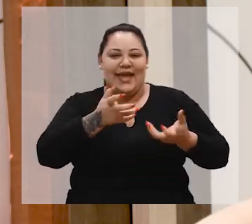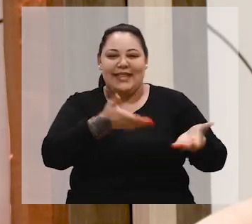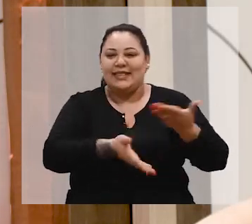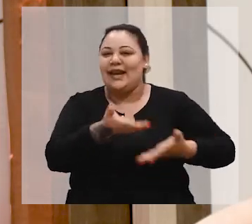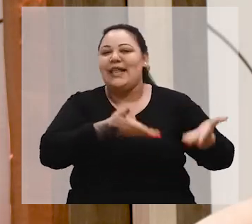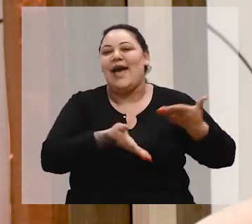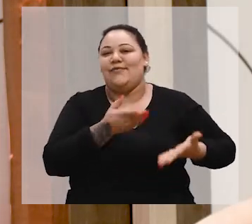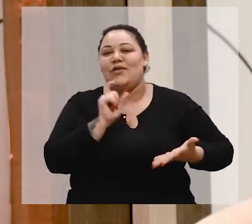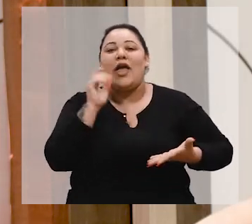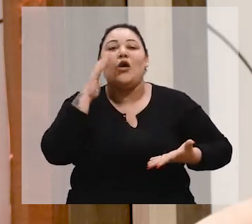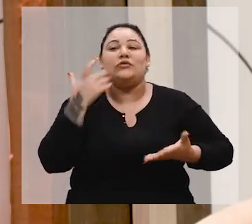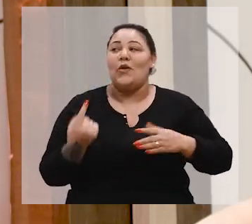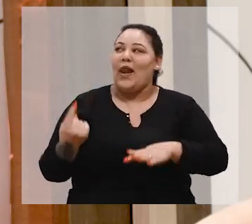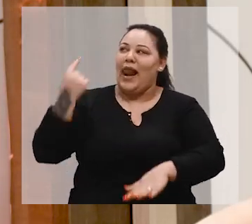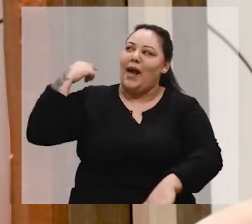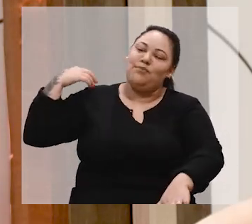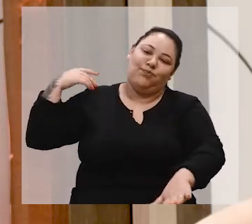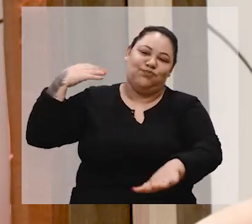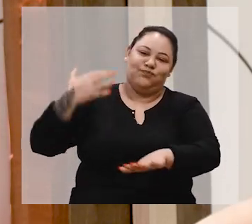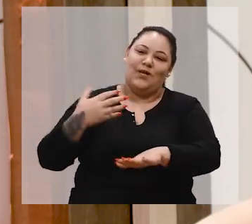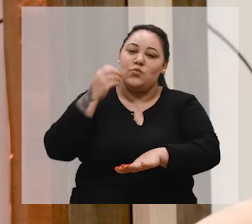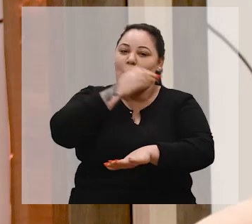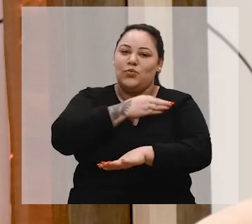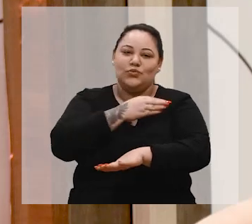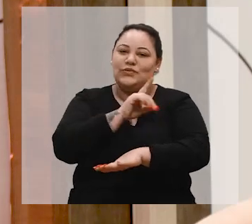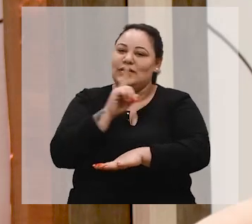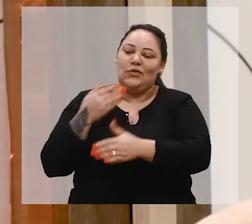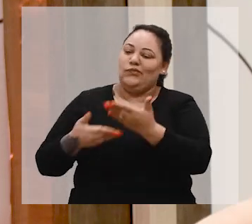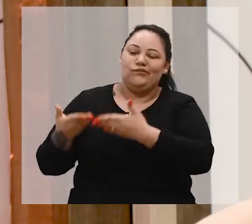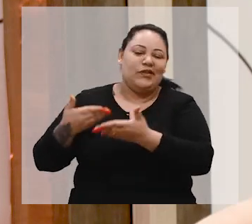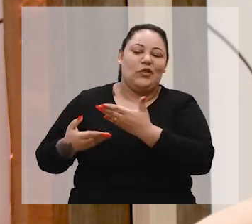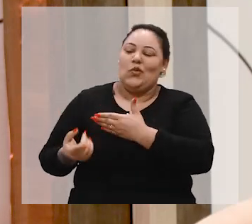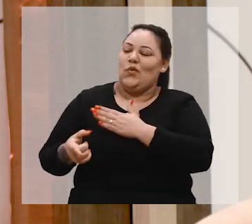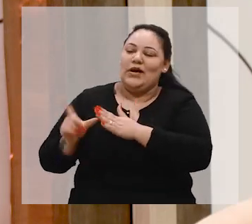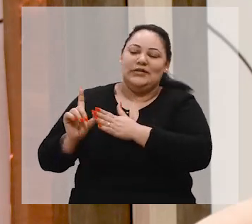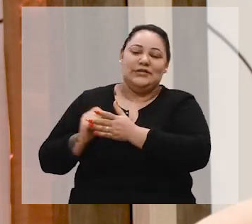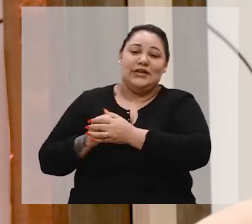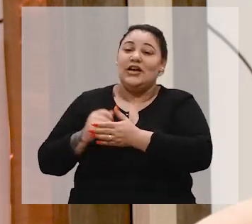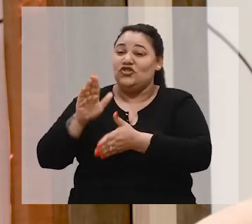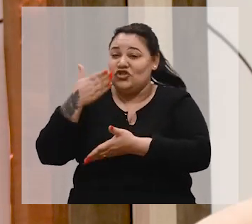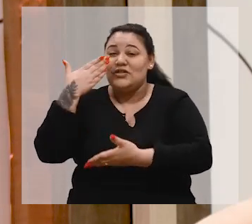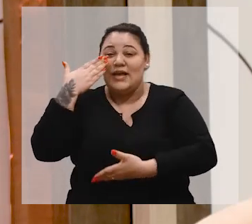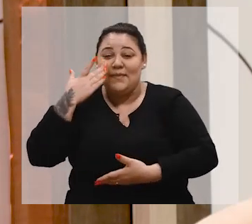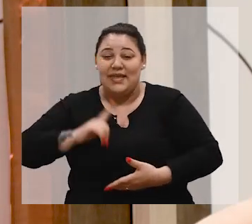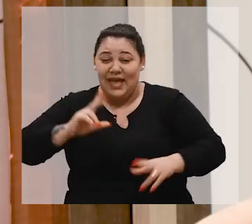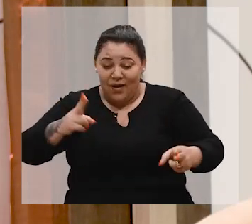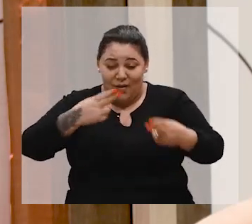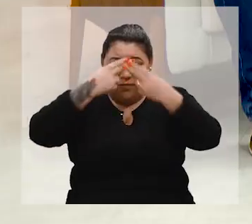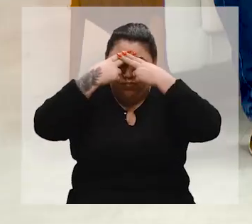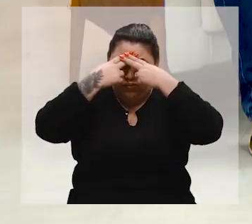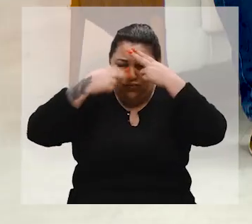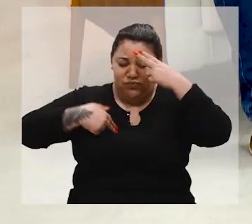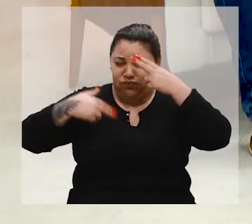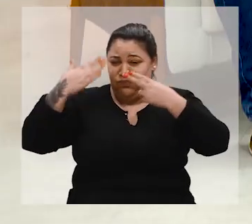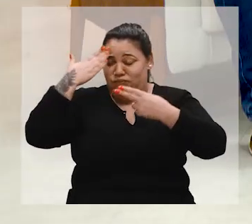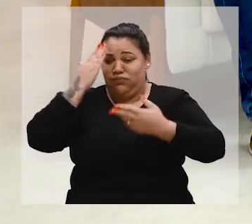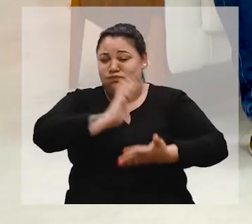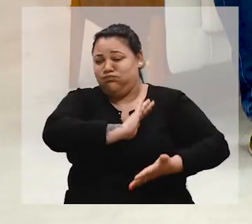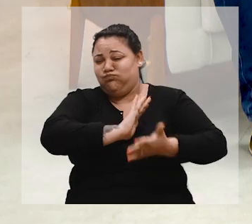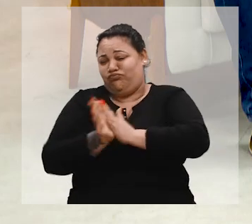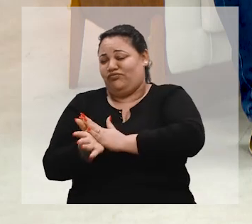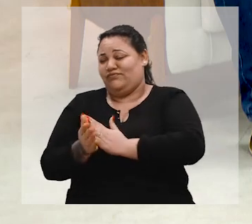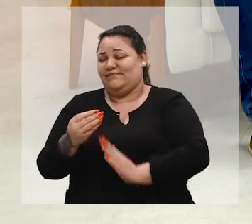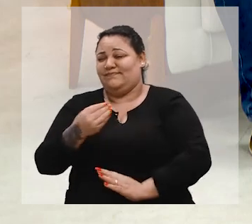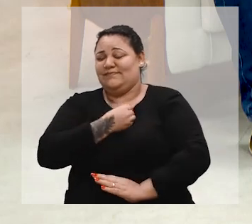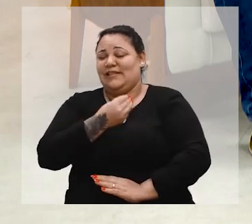isso. Então, a gente vê o quanto é traumático é a base, mas o quanto é